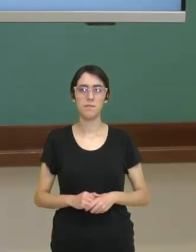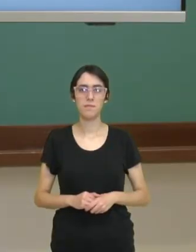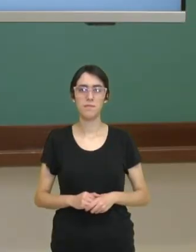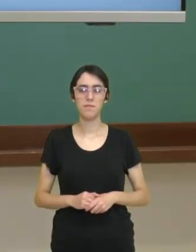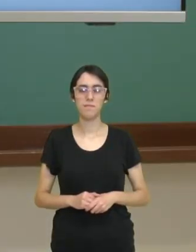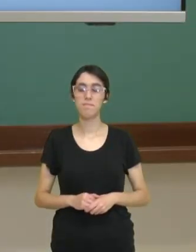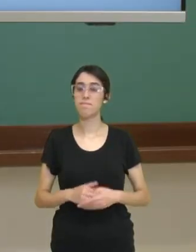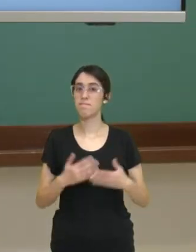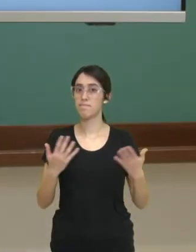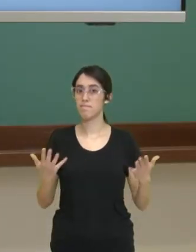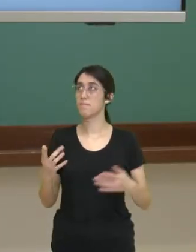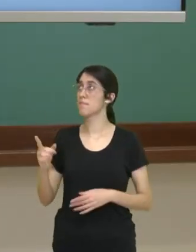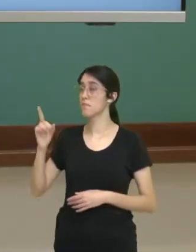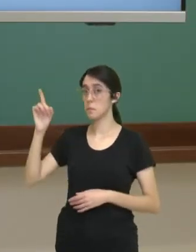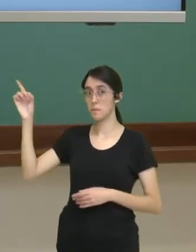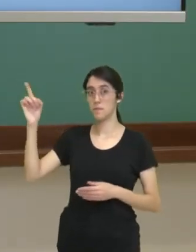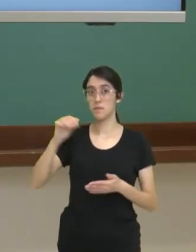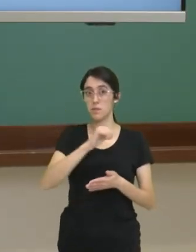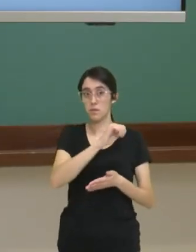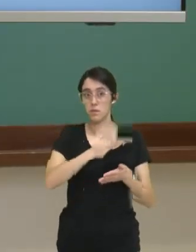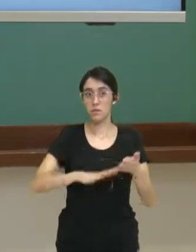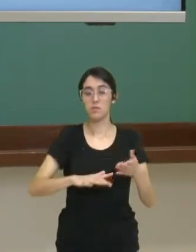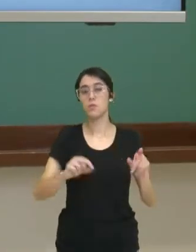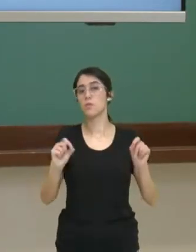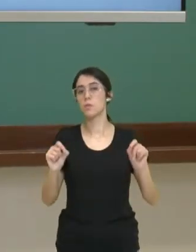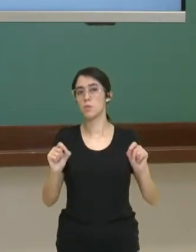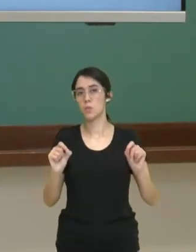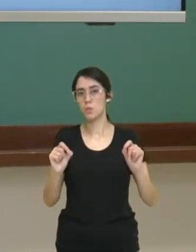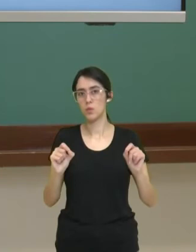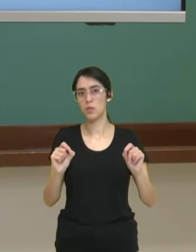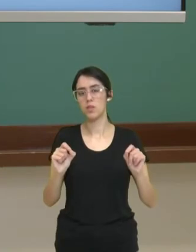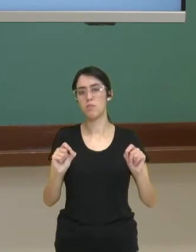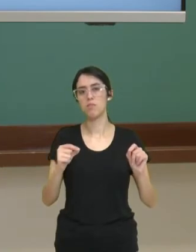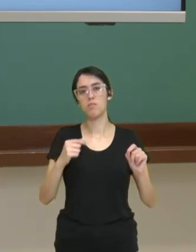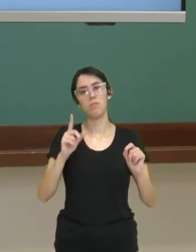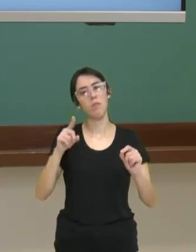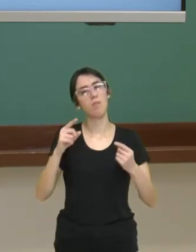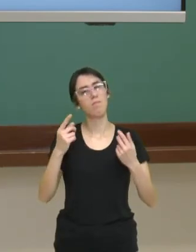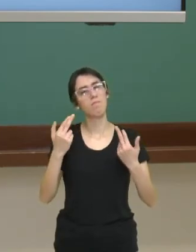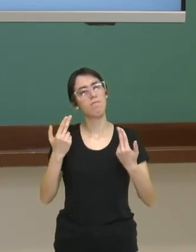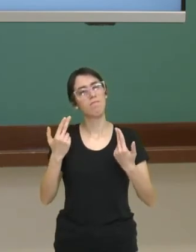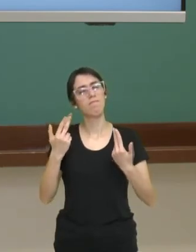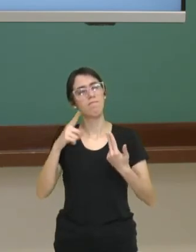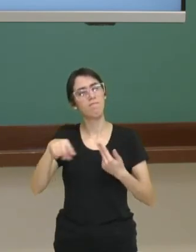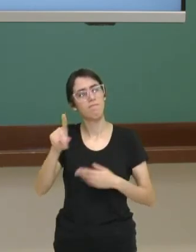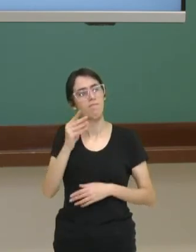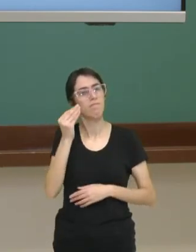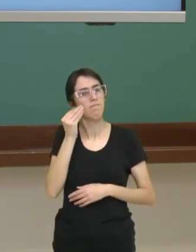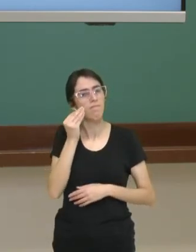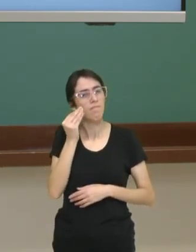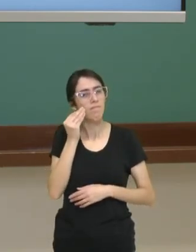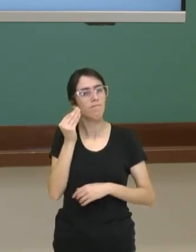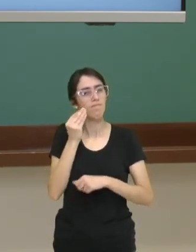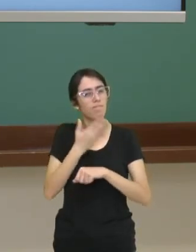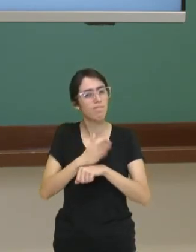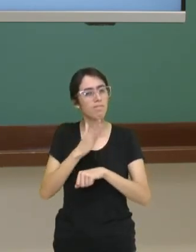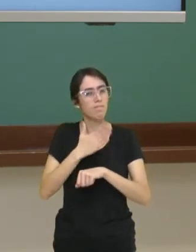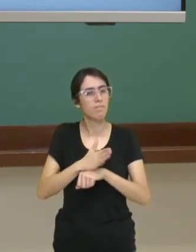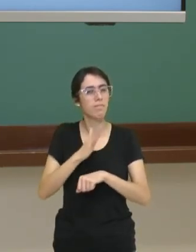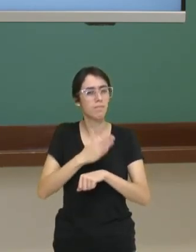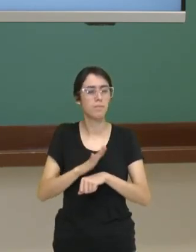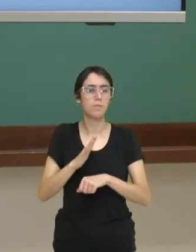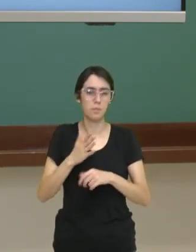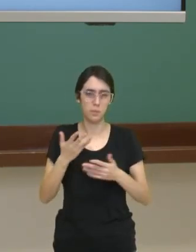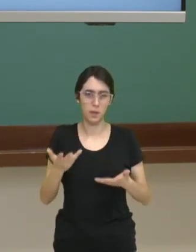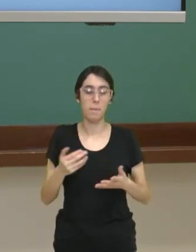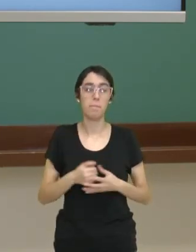Bem, esse exercício, eu chamo aquele exercício que a gente vai testar a nossa parte conceitual. Vocês viram que a gente já não começou com